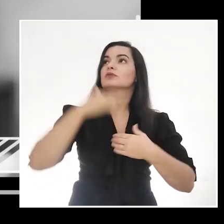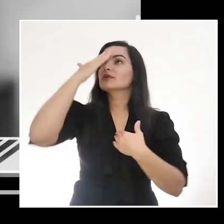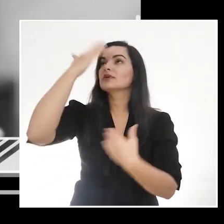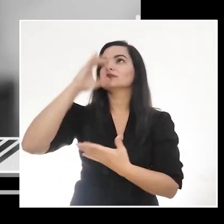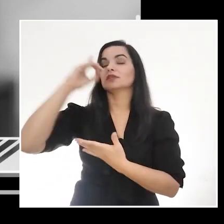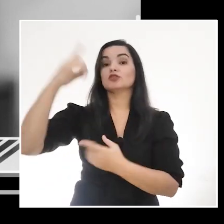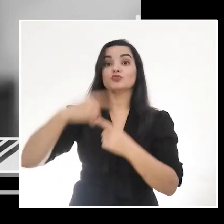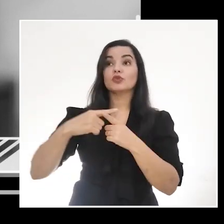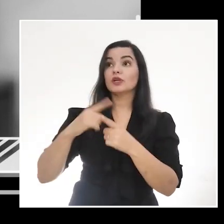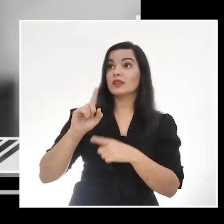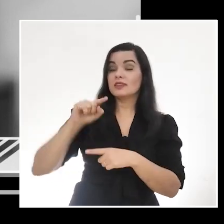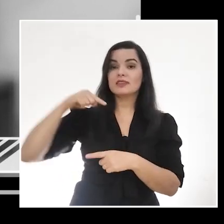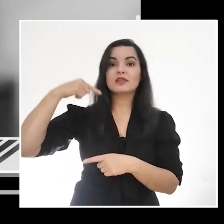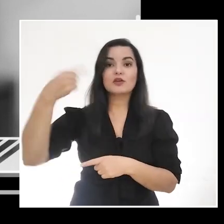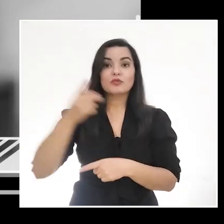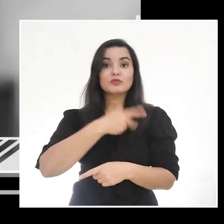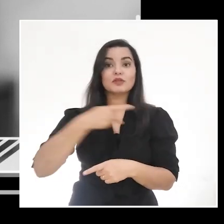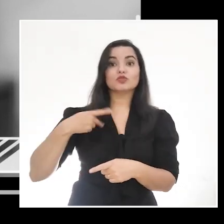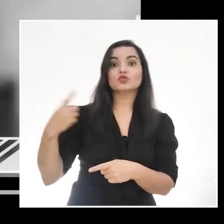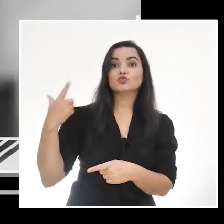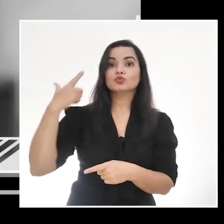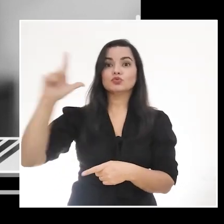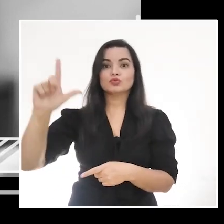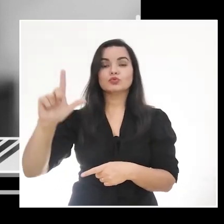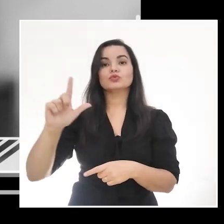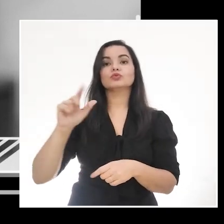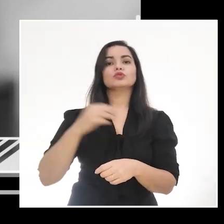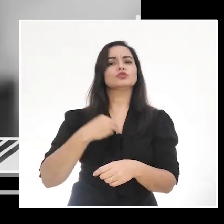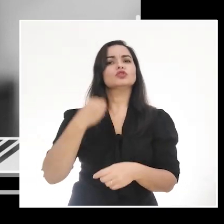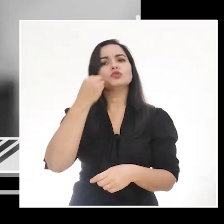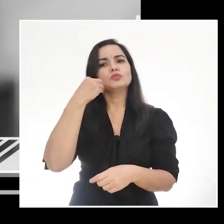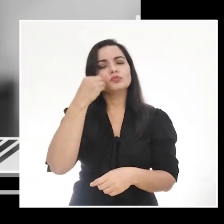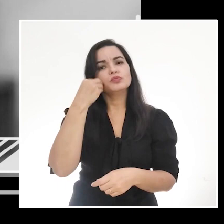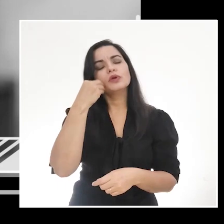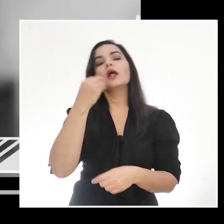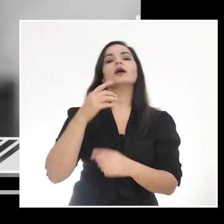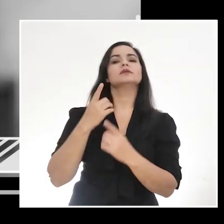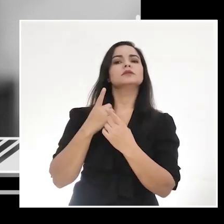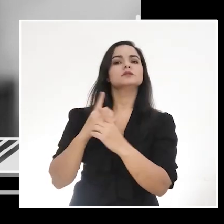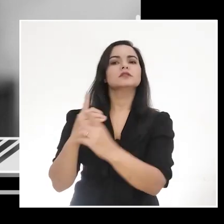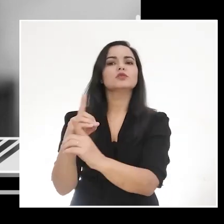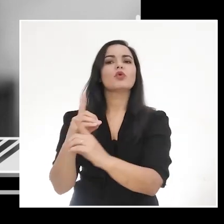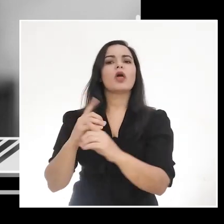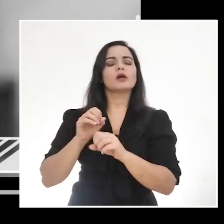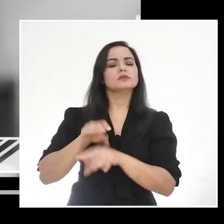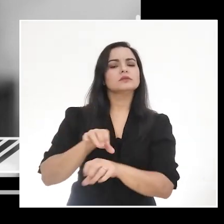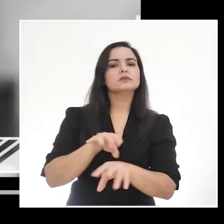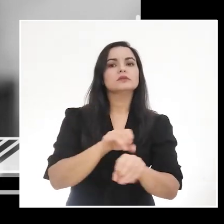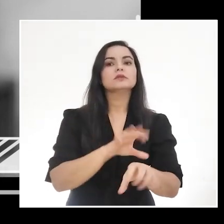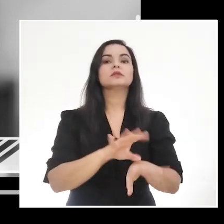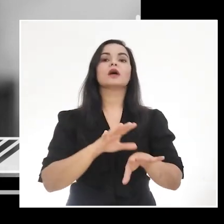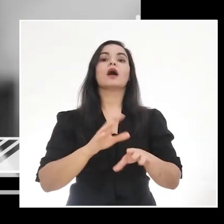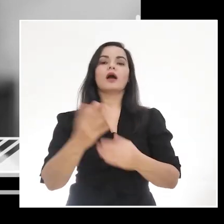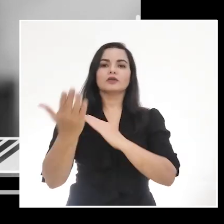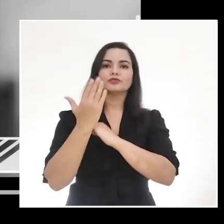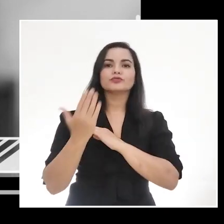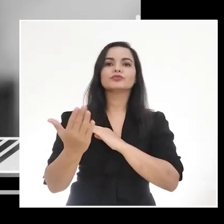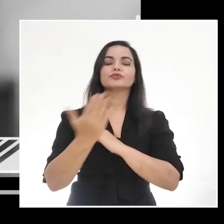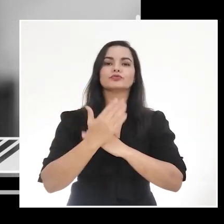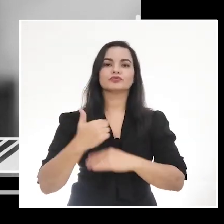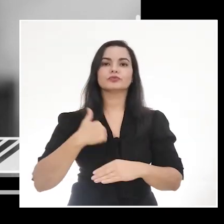tão natural na vida da igreja. Mas eu louvo a Deus porque lá na frente, outros pastores com a experiência de terem